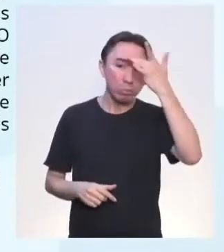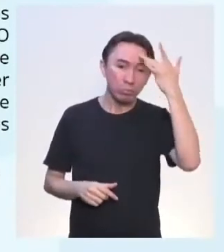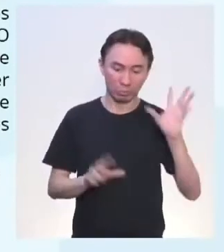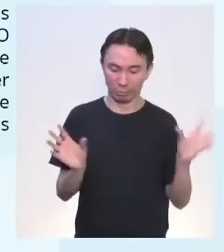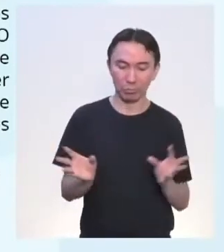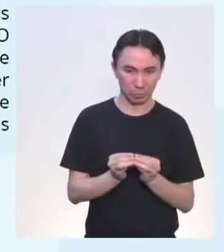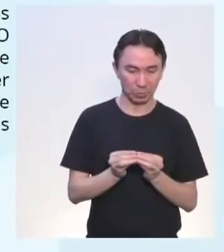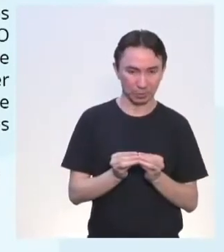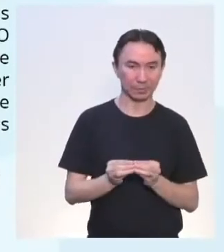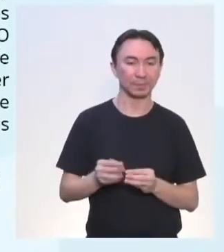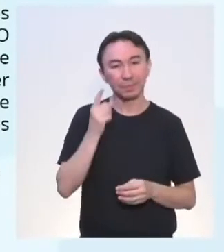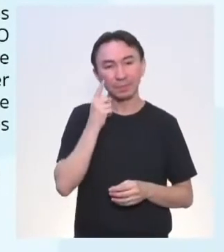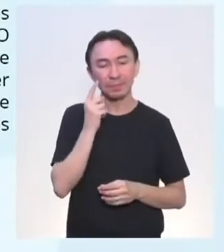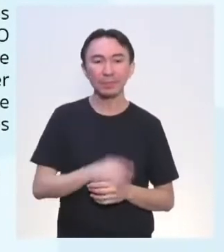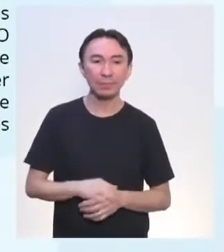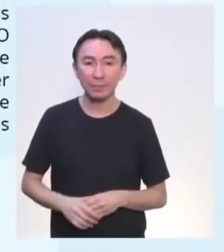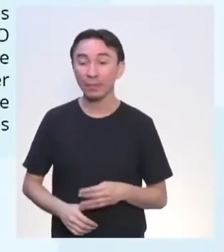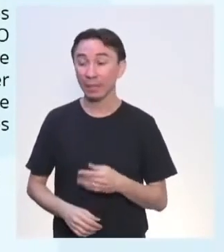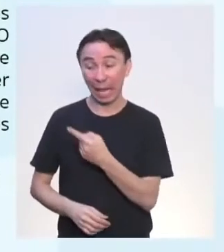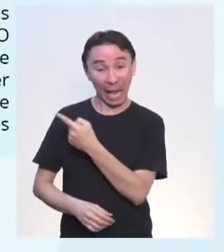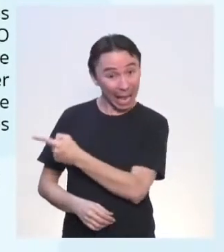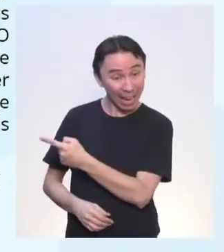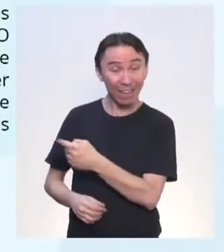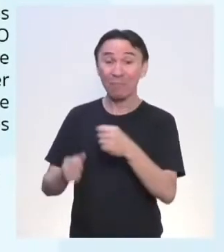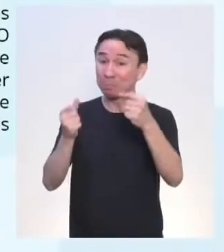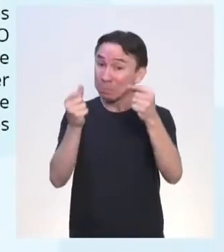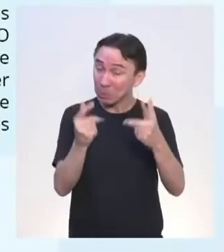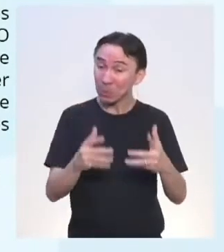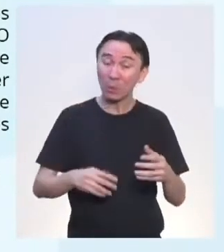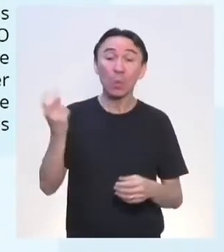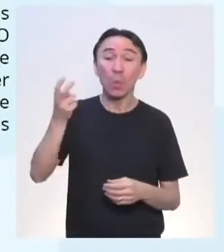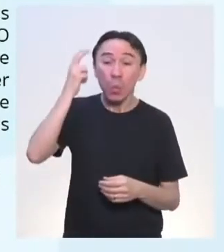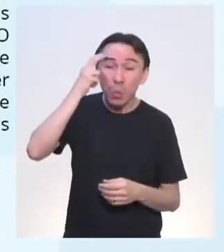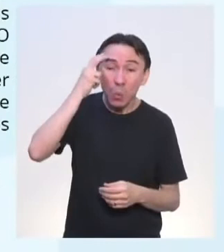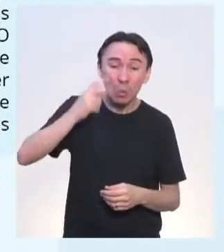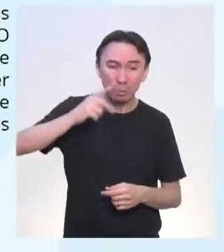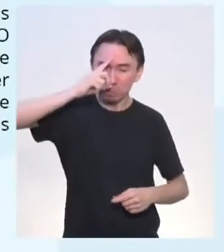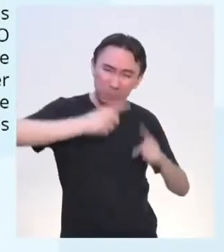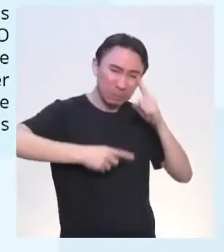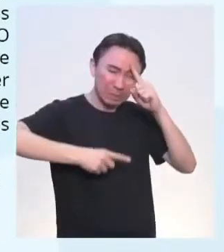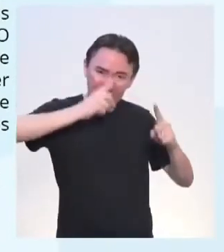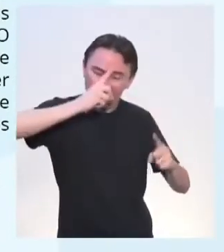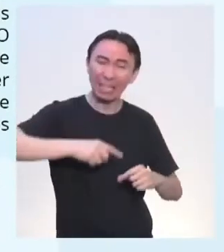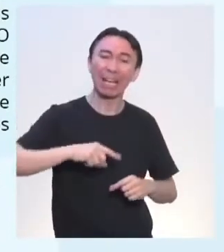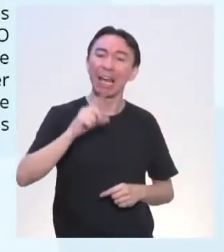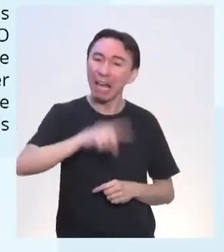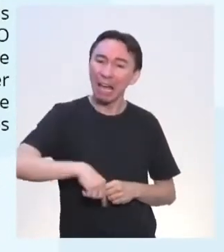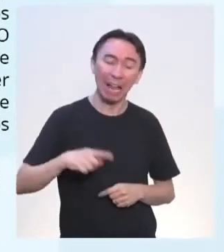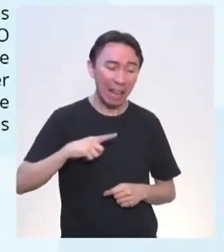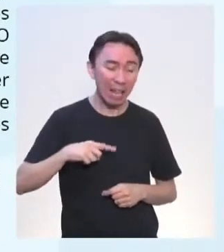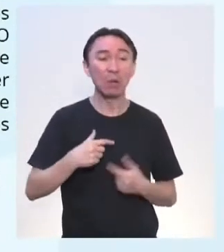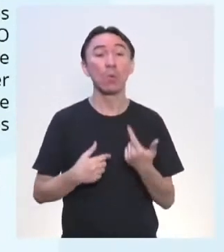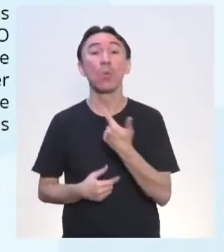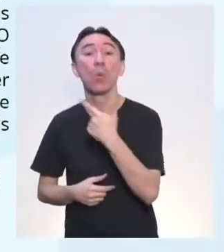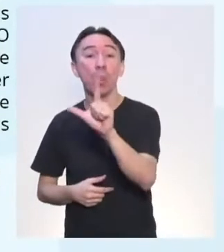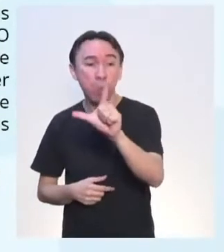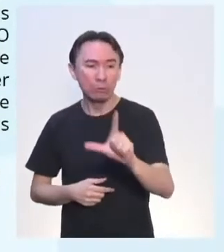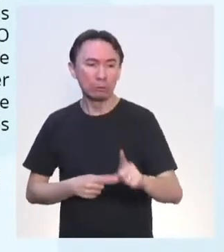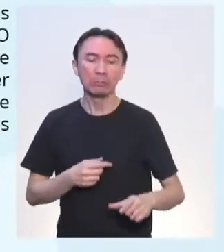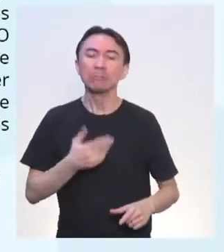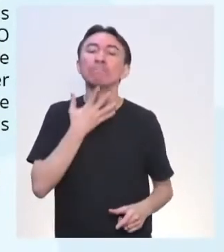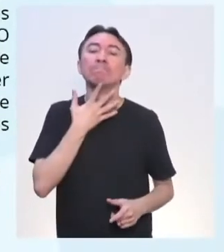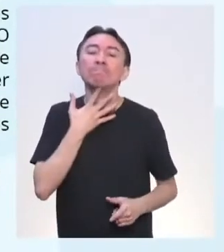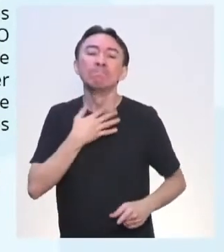texto. Ele diz que a cultura dominante se caracteriza pela vontade de dominação da natureza e do outro. É